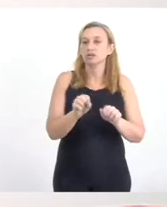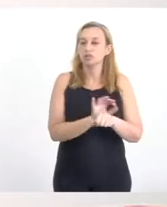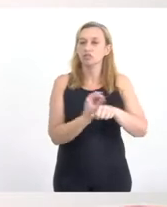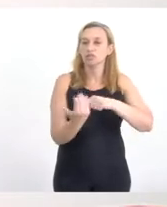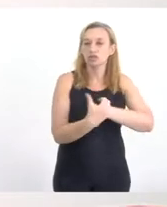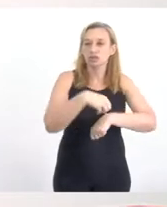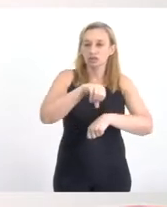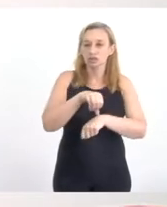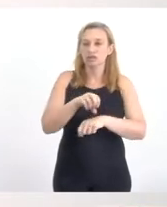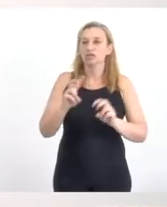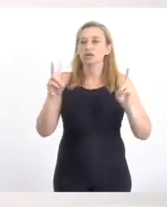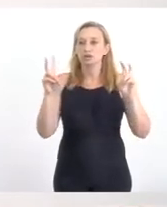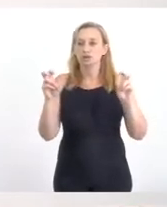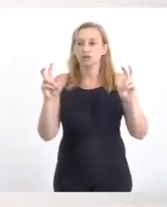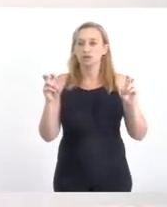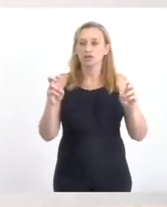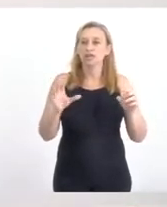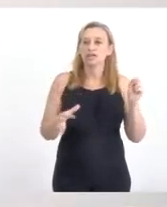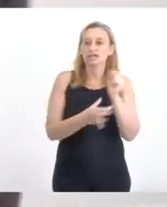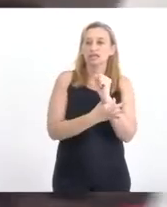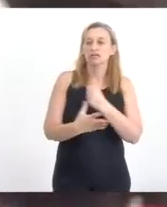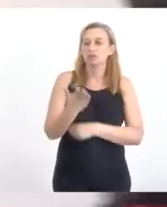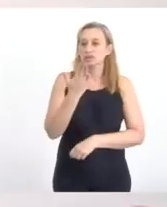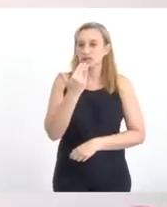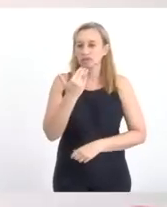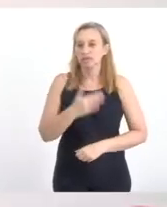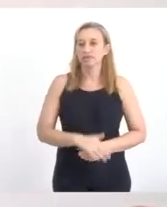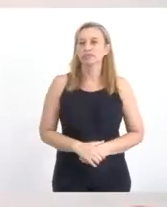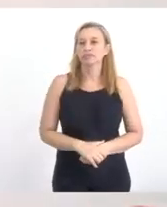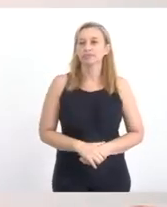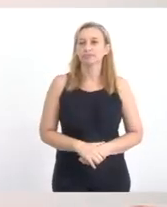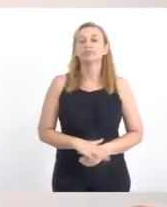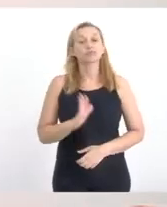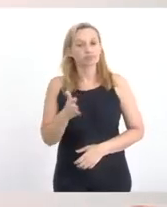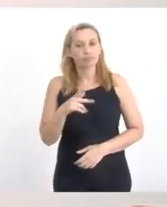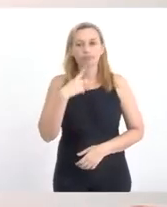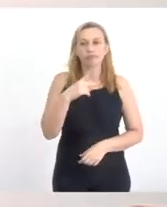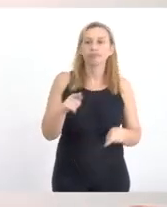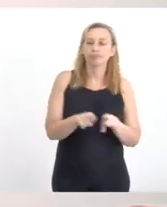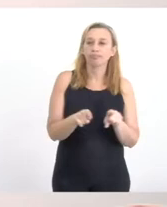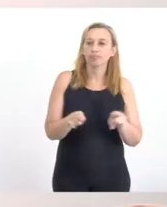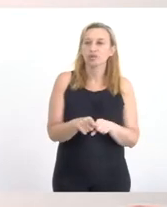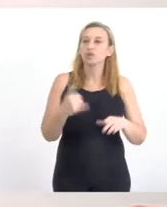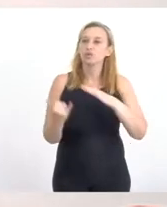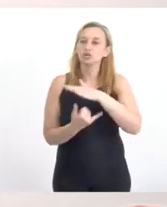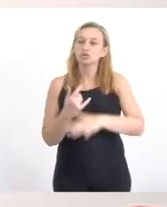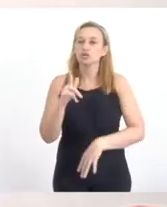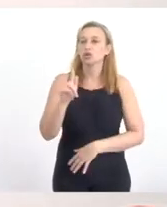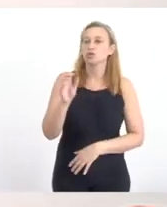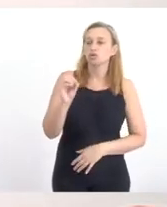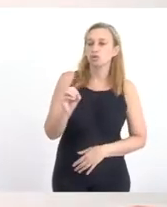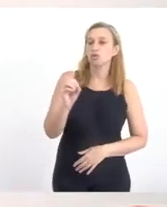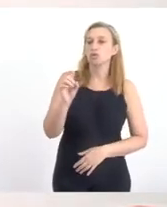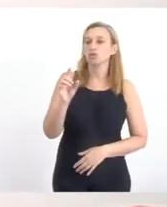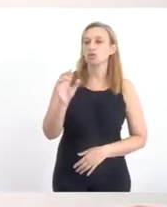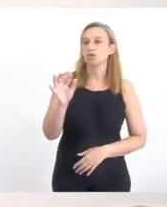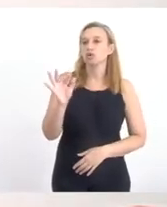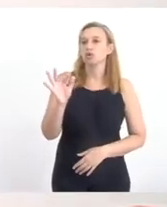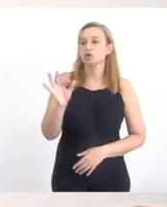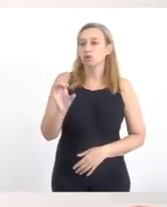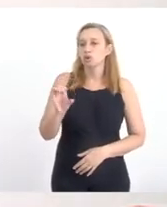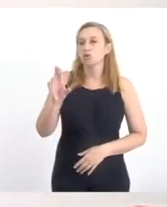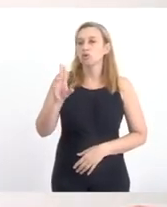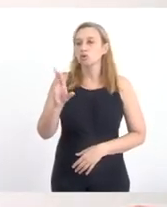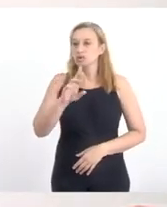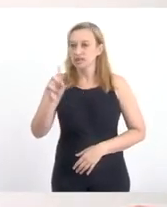No que diz respeito à insegurança alimentar Como já colocado também pelo estudo fogo cruzado a gente teve operações